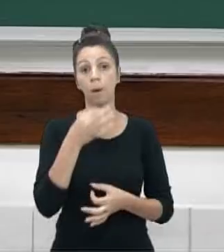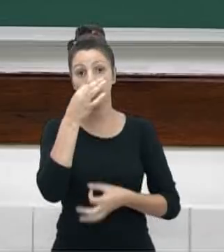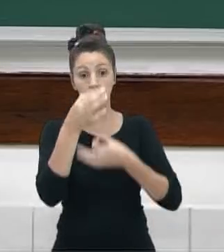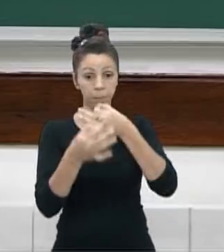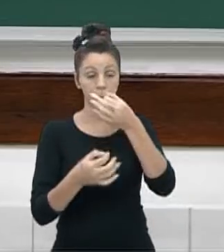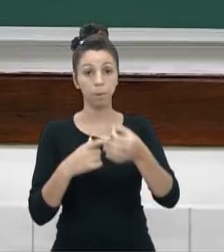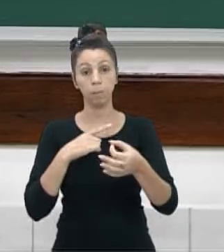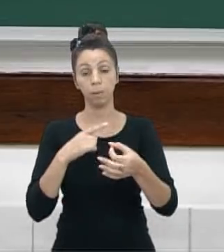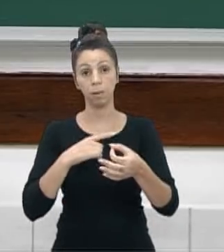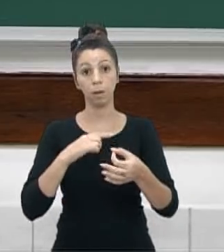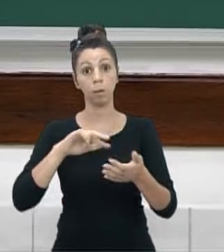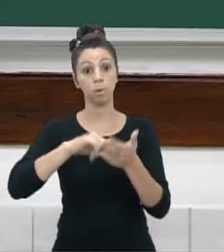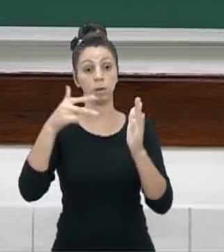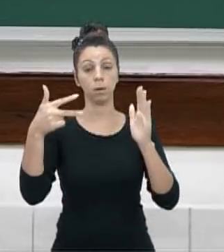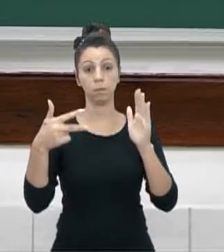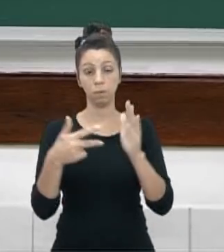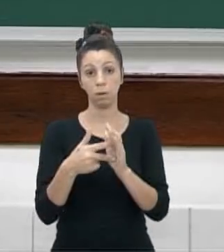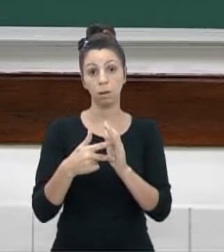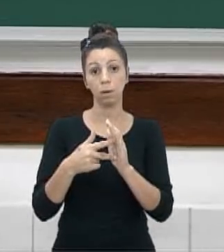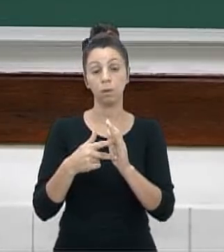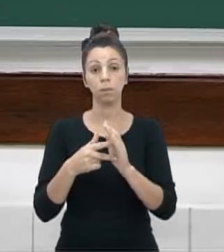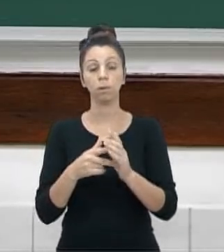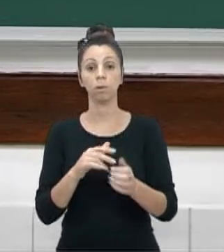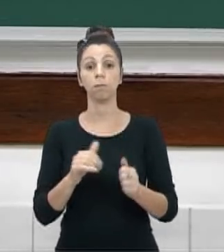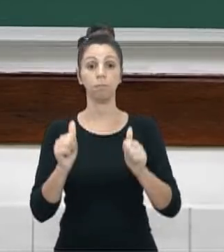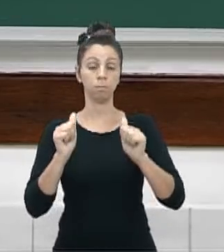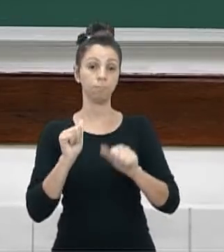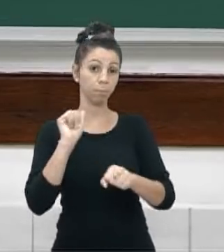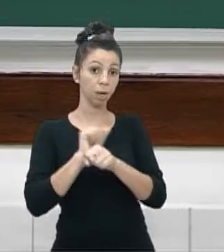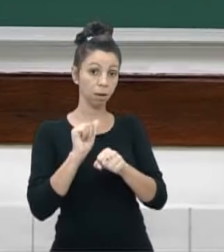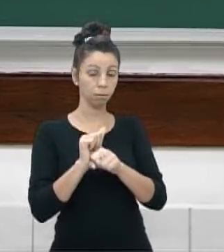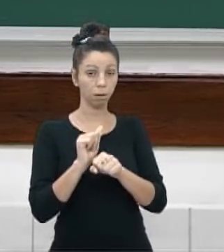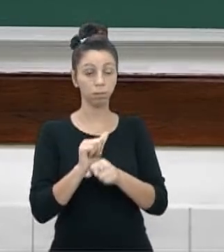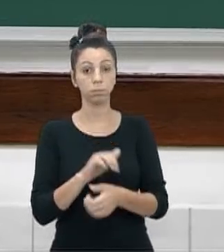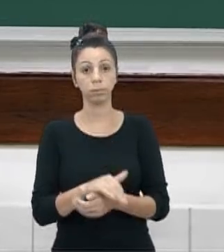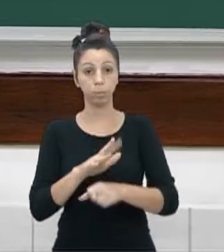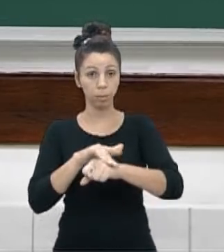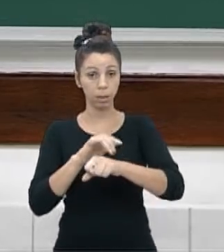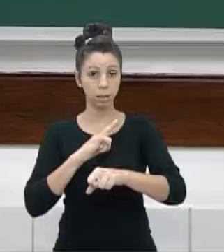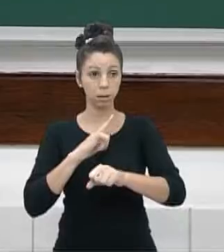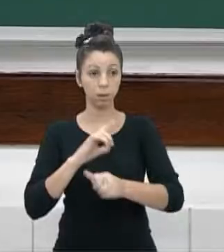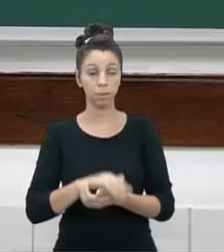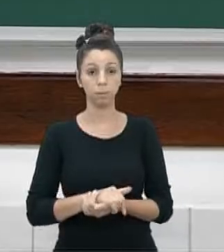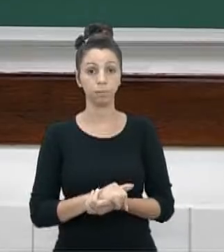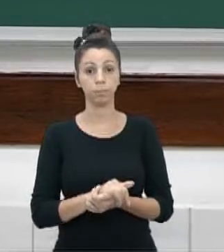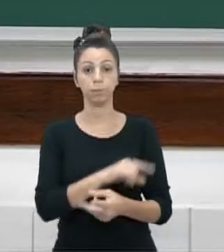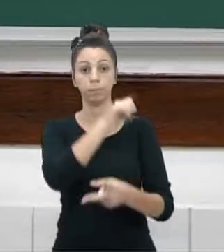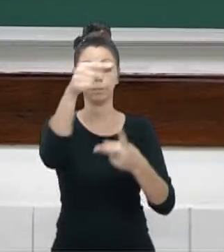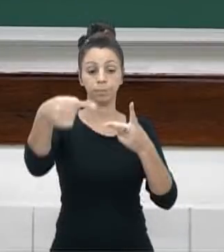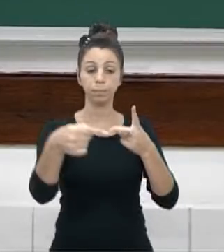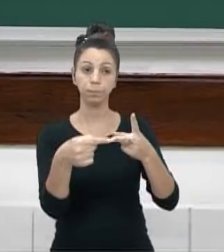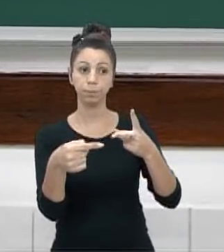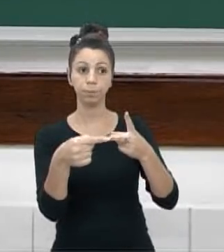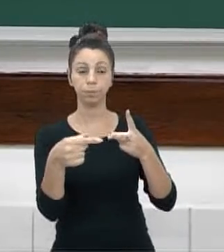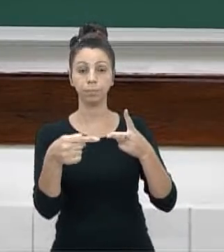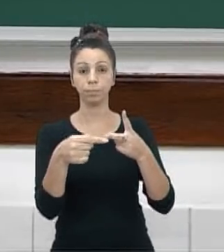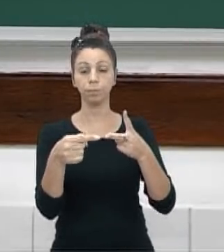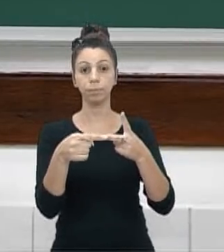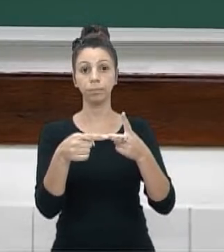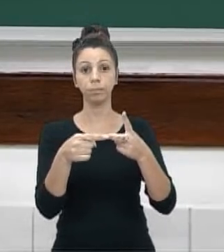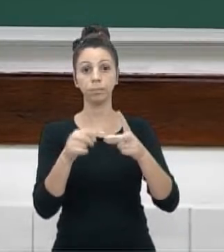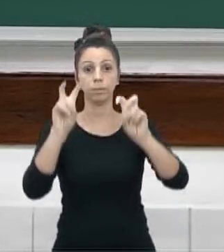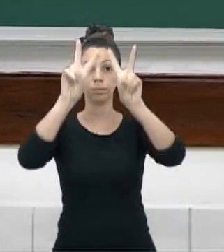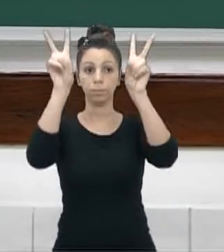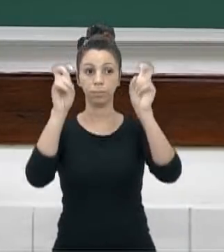para a questão do problema do sedentarismo, né, e da hipertensão. O segundo, ele trouxe aqui o alerta